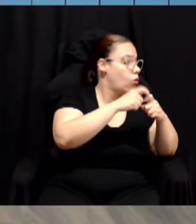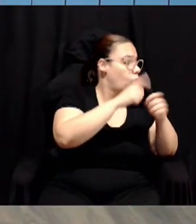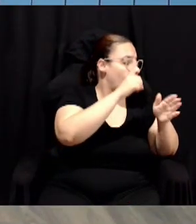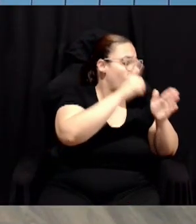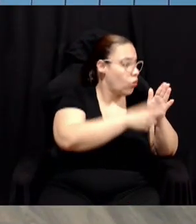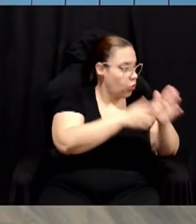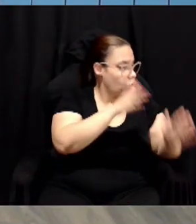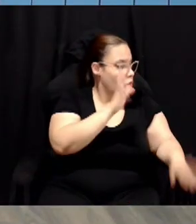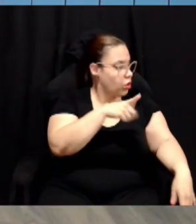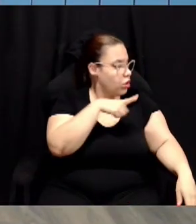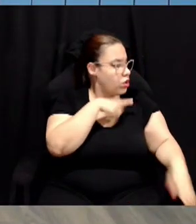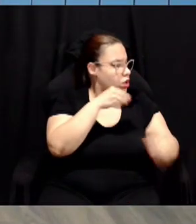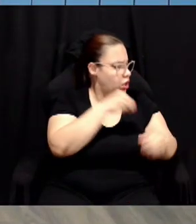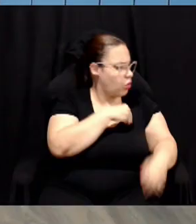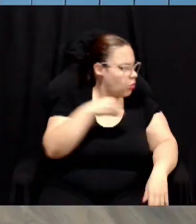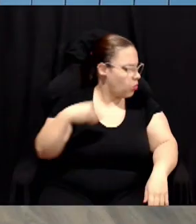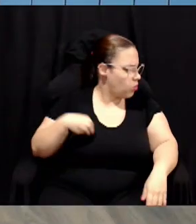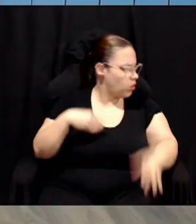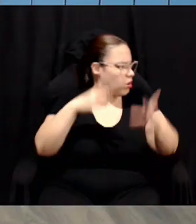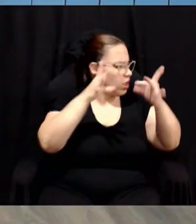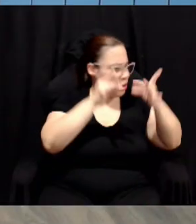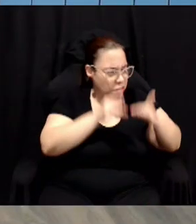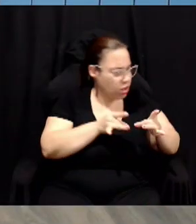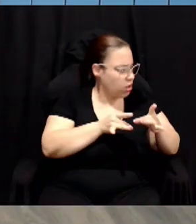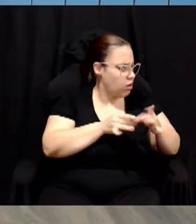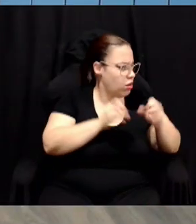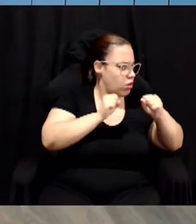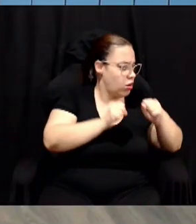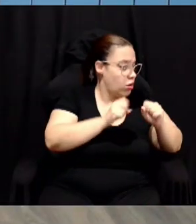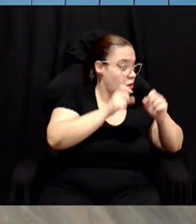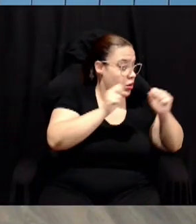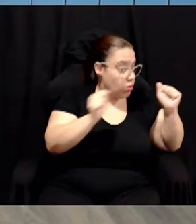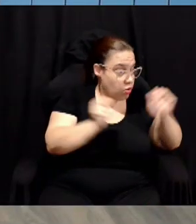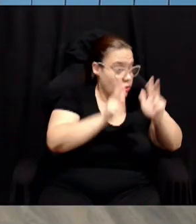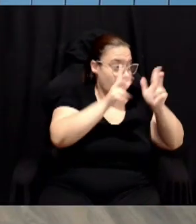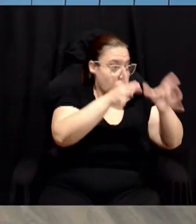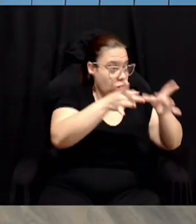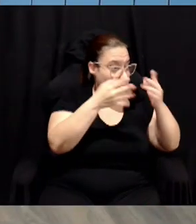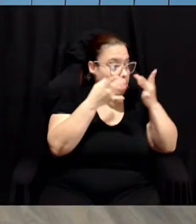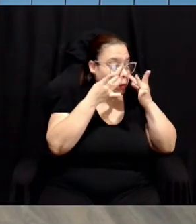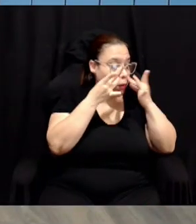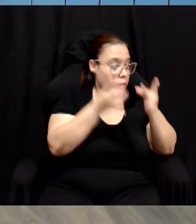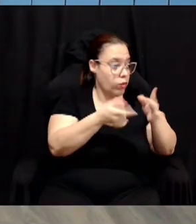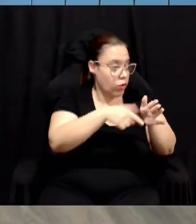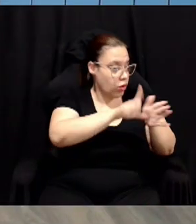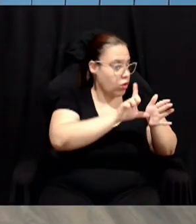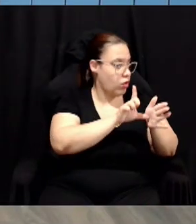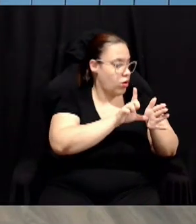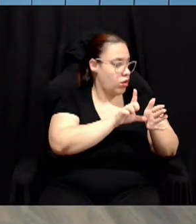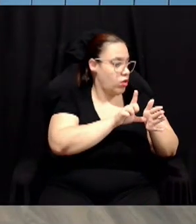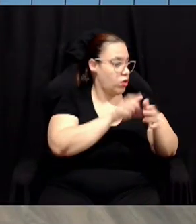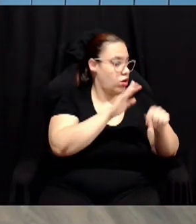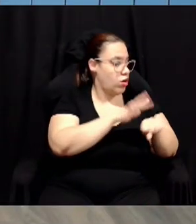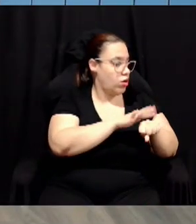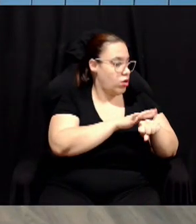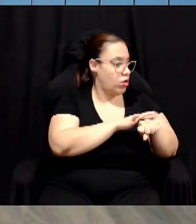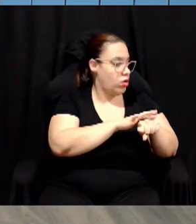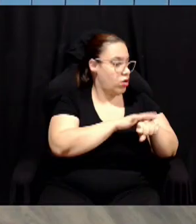algum exame específico que possa detectar precocemente, a doença de Parkinson?